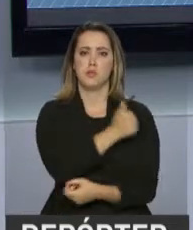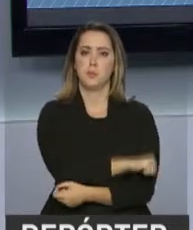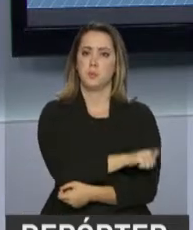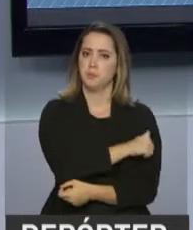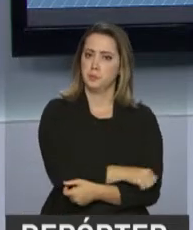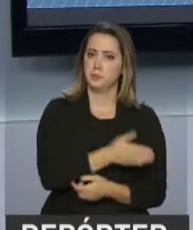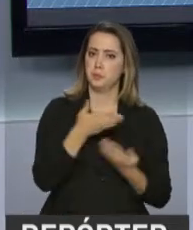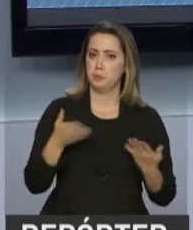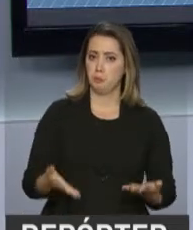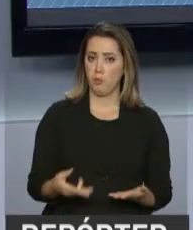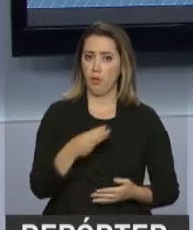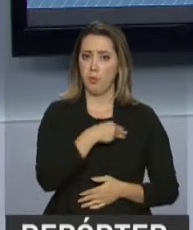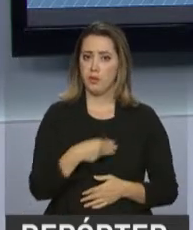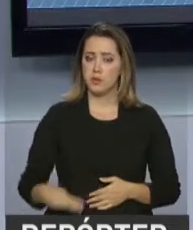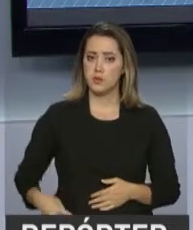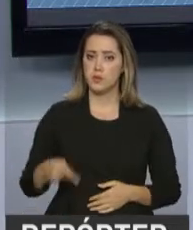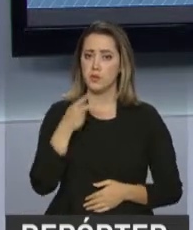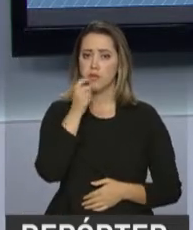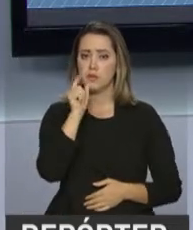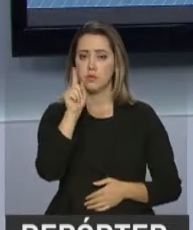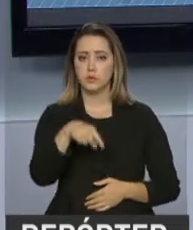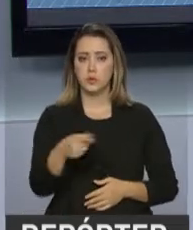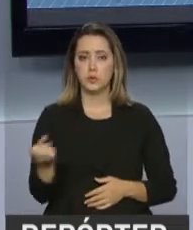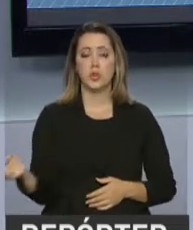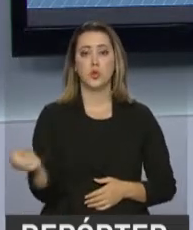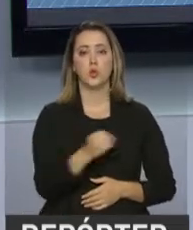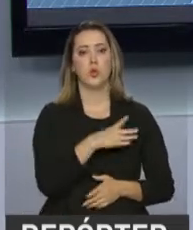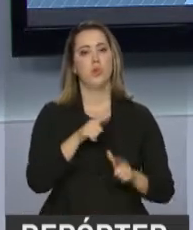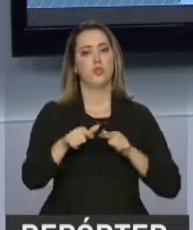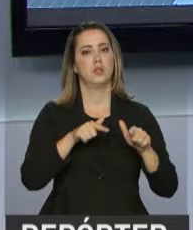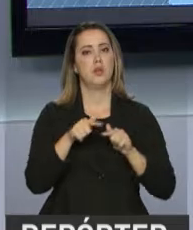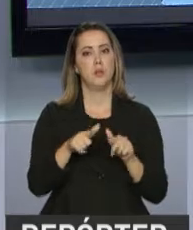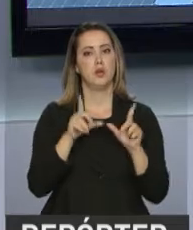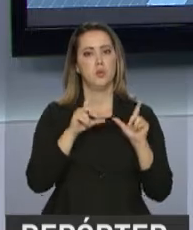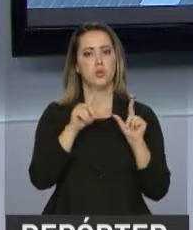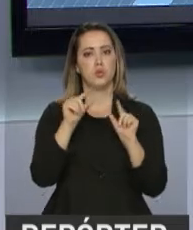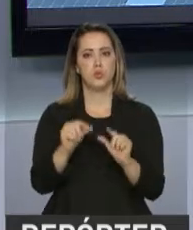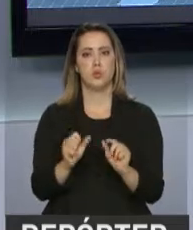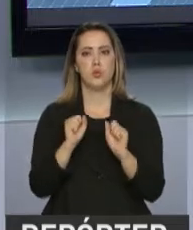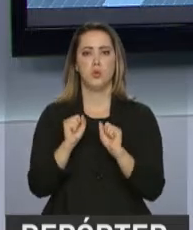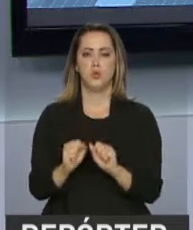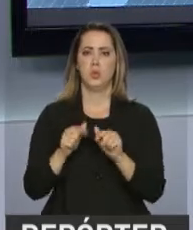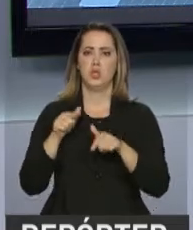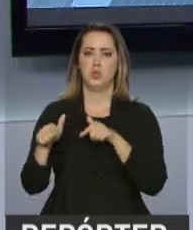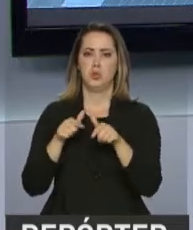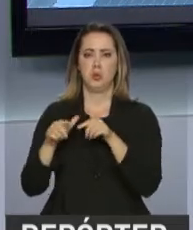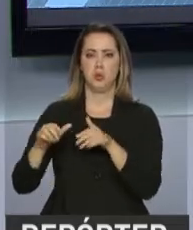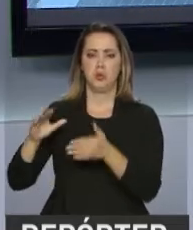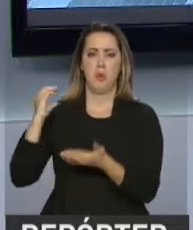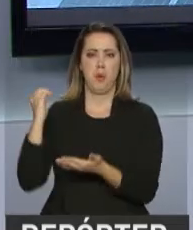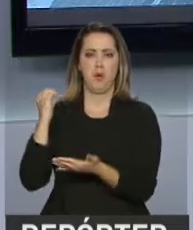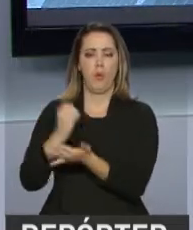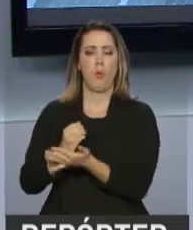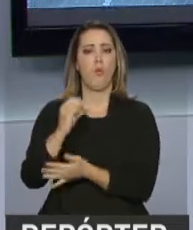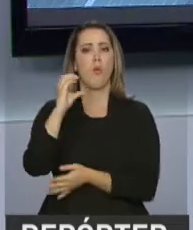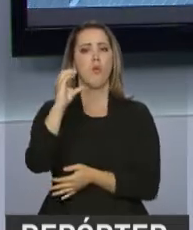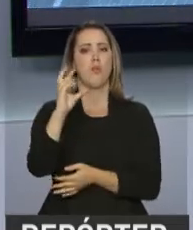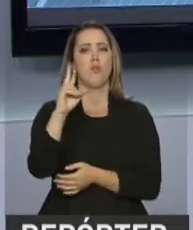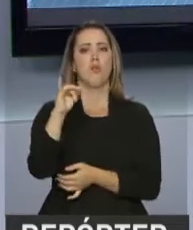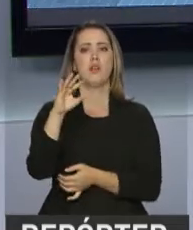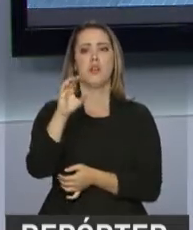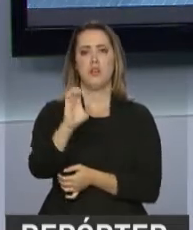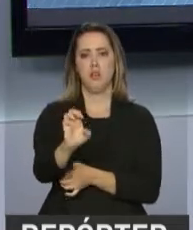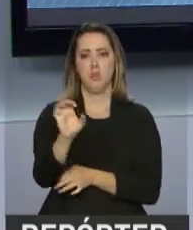Janeiro. O ministro destacou que será uma ação inovadora para reduzir a capacidade operacional do crime organizado na